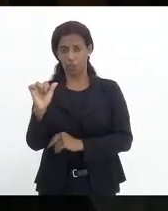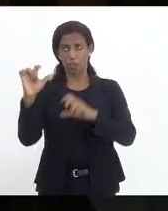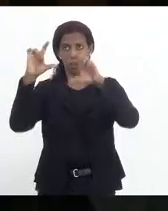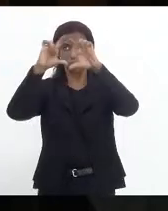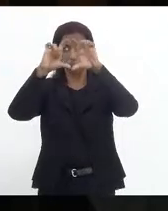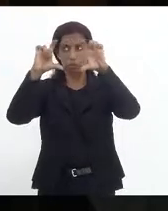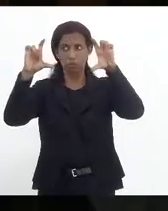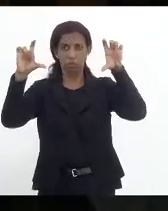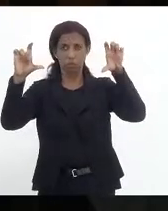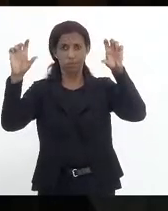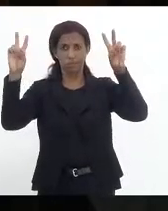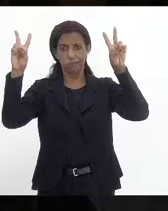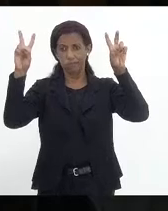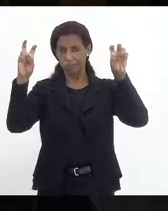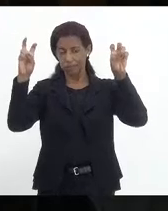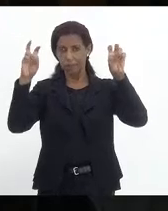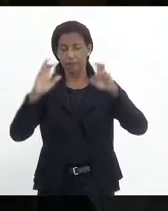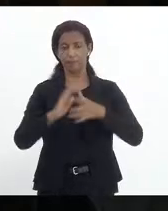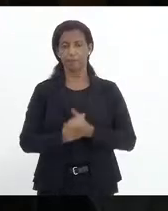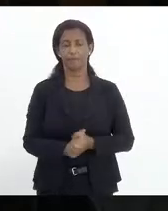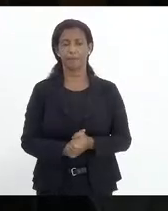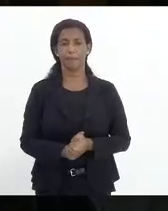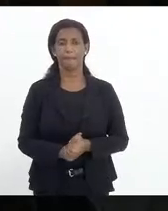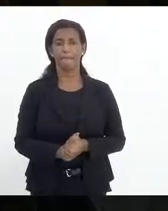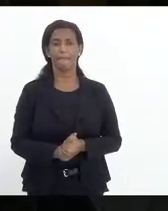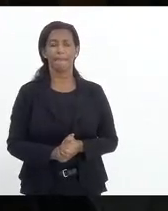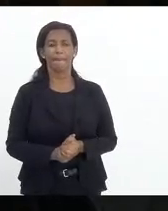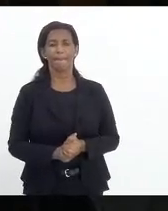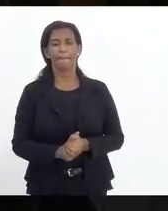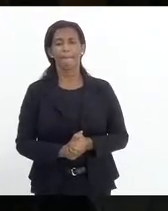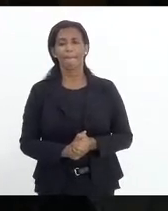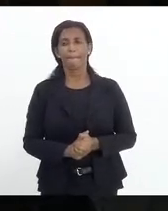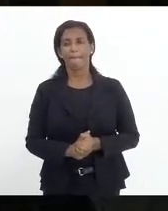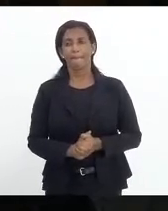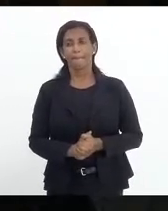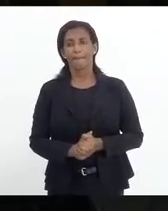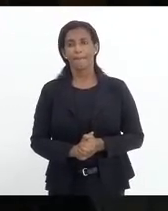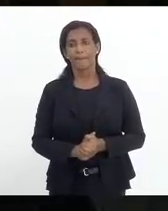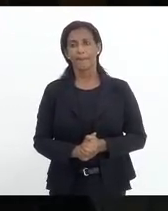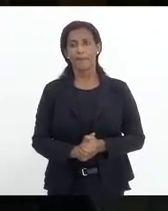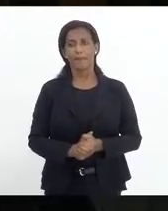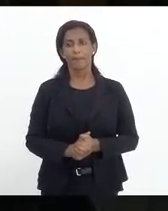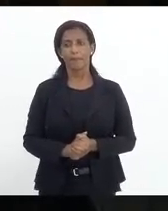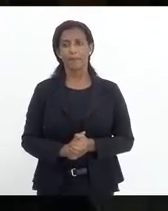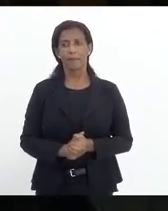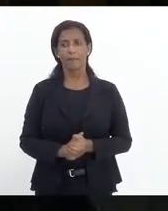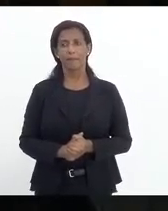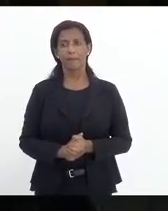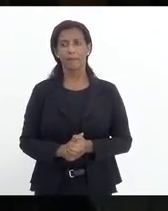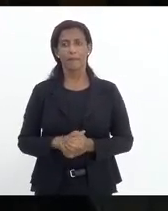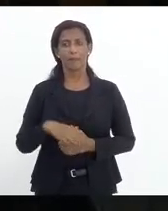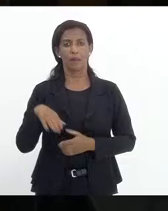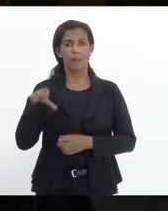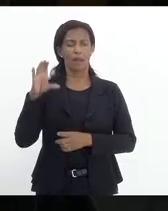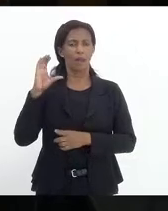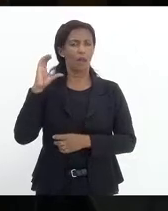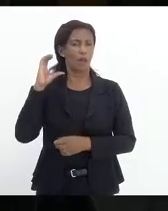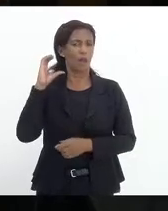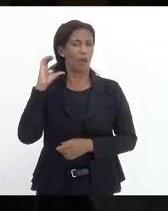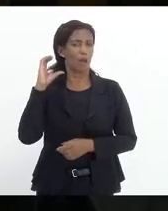Manchete com o seguinte título e a colunista e